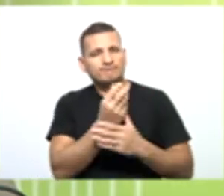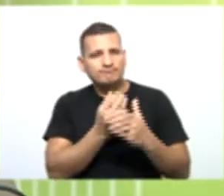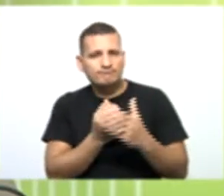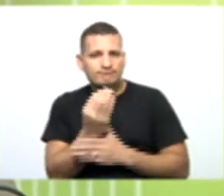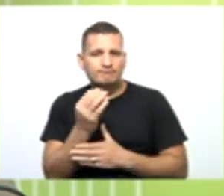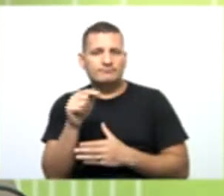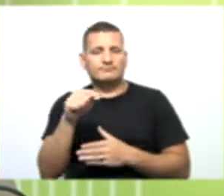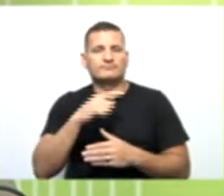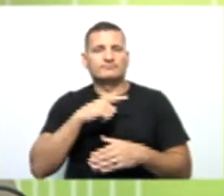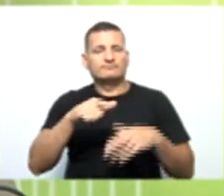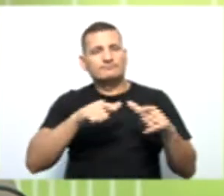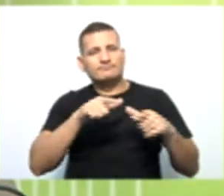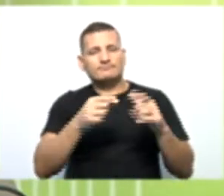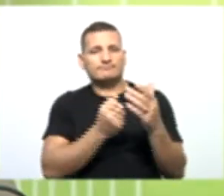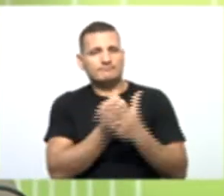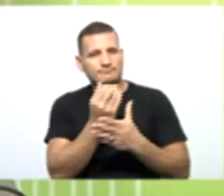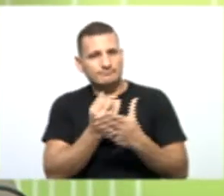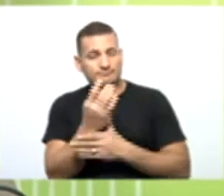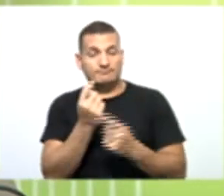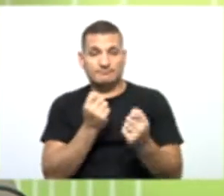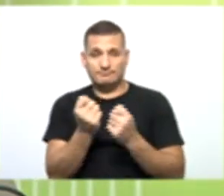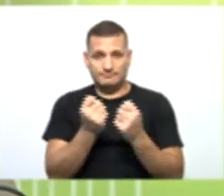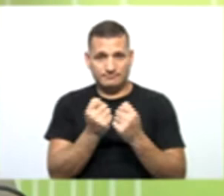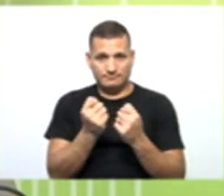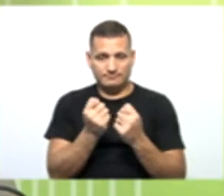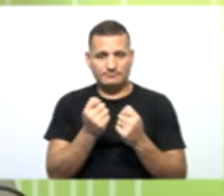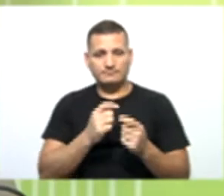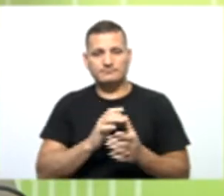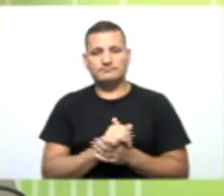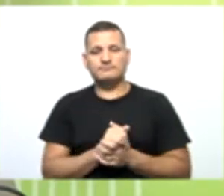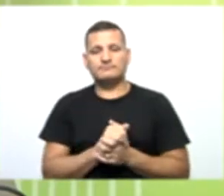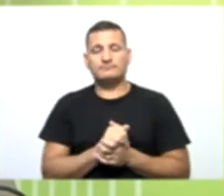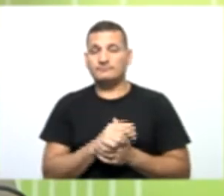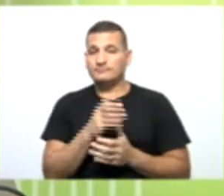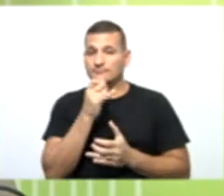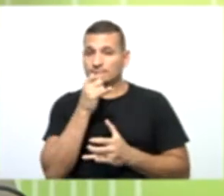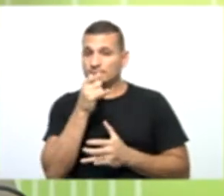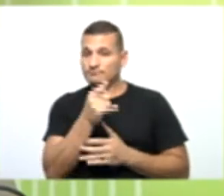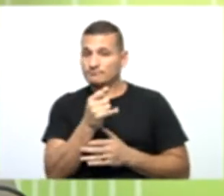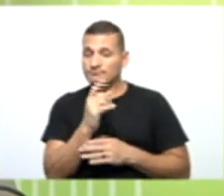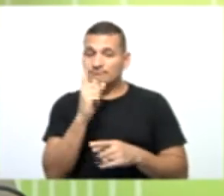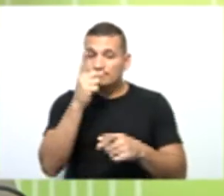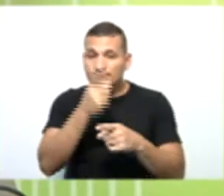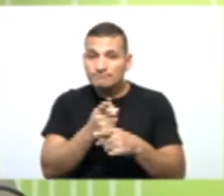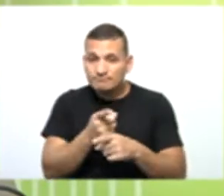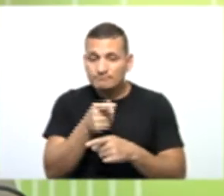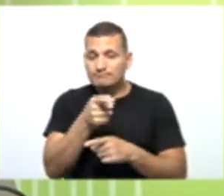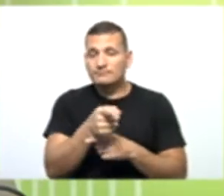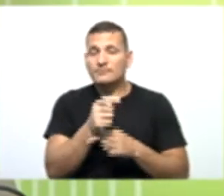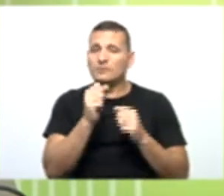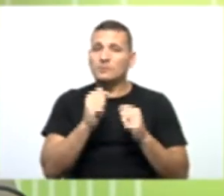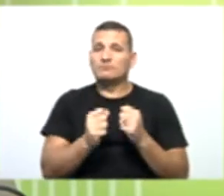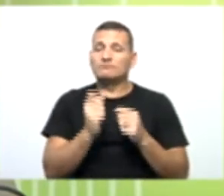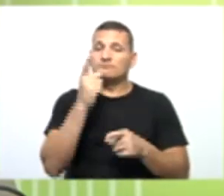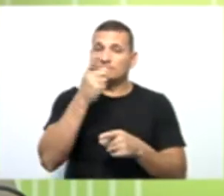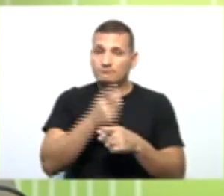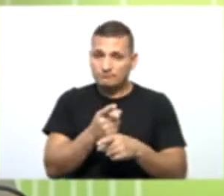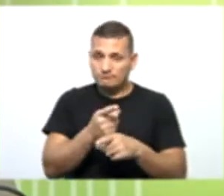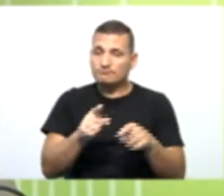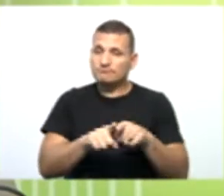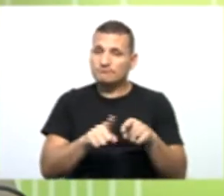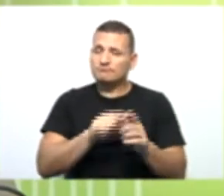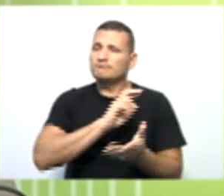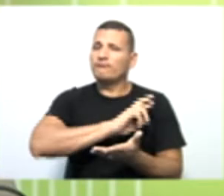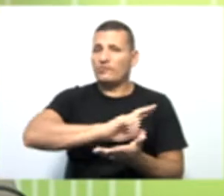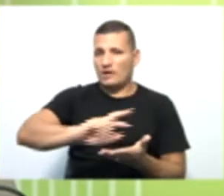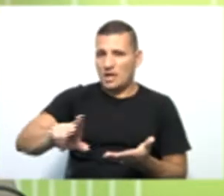uma atividade produtiva e econômica. E aí, se a gente encontra isso, a gente pode encontrar também vários